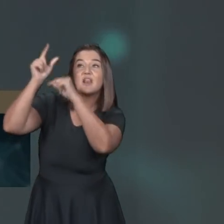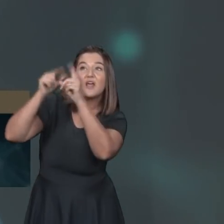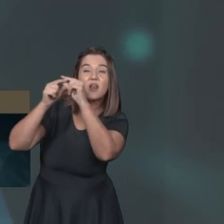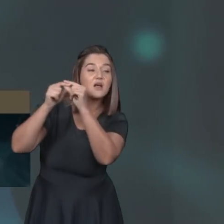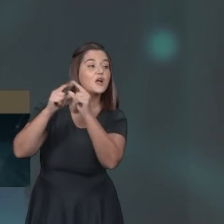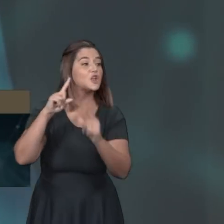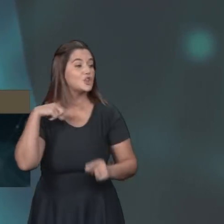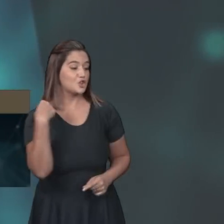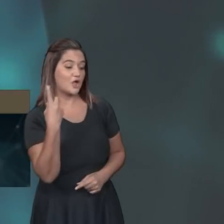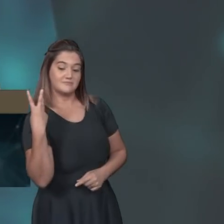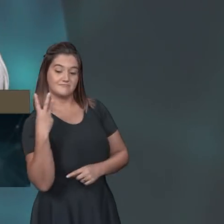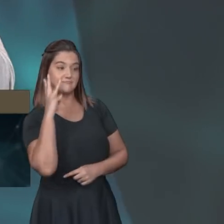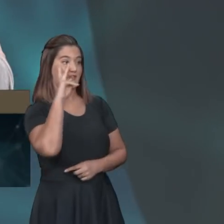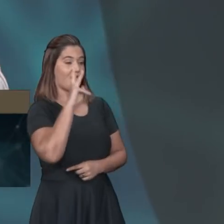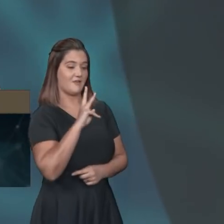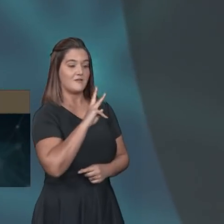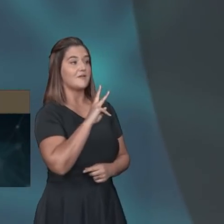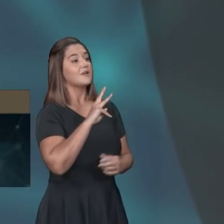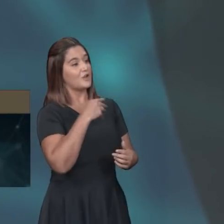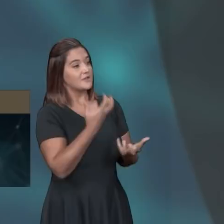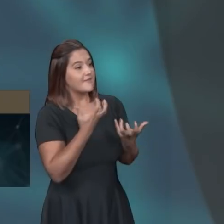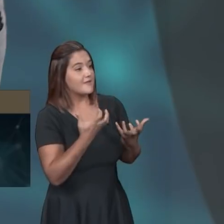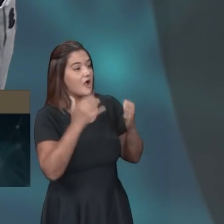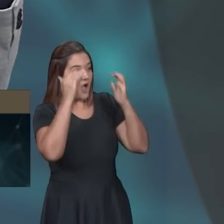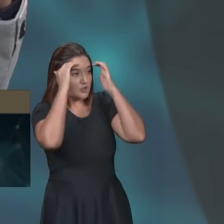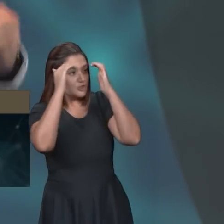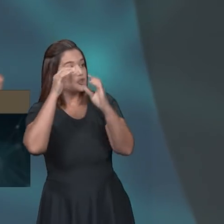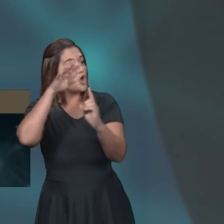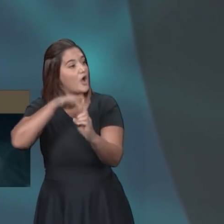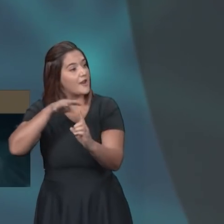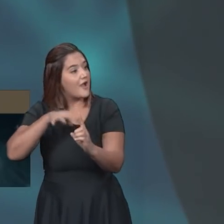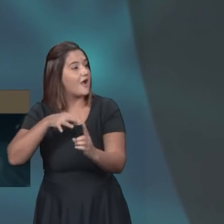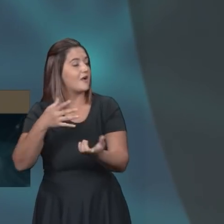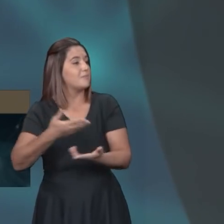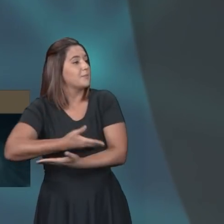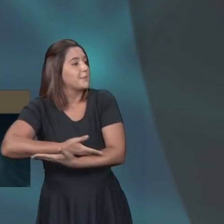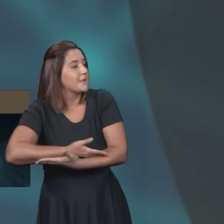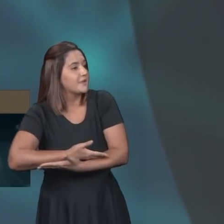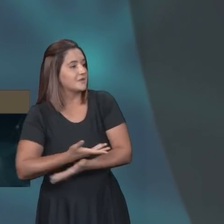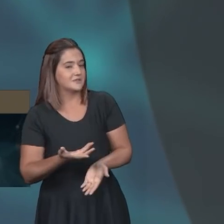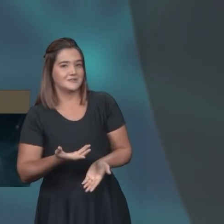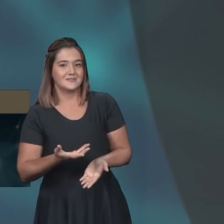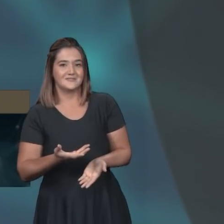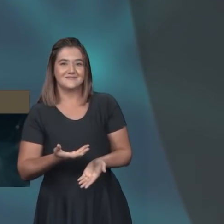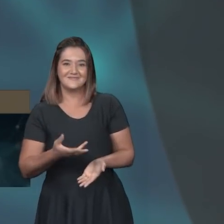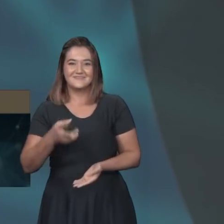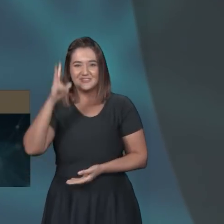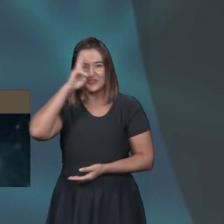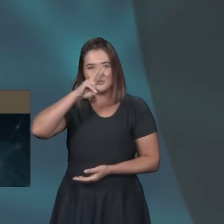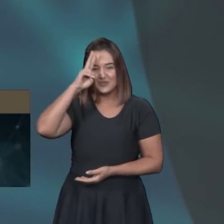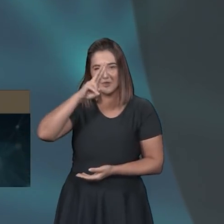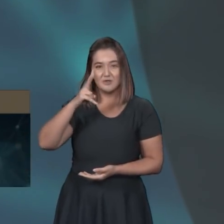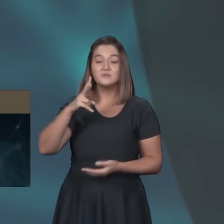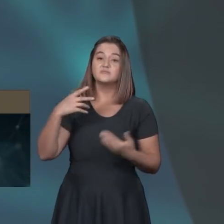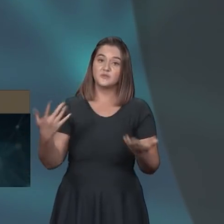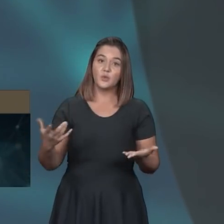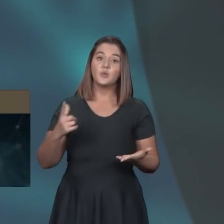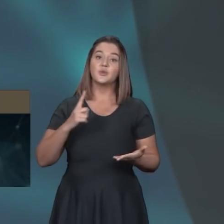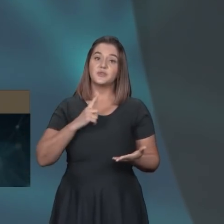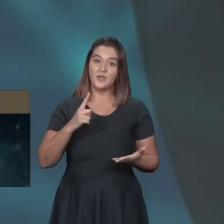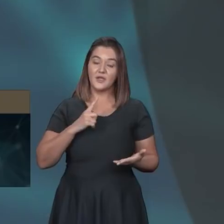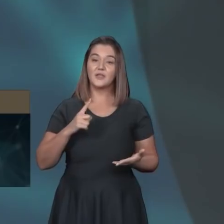do mundo greco-romano, das estrelas apontando nas moedas de César, das pessoas acreditando que Augusto,